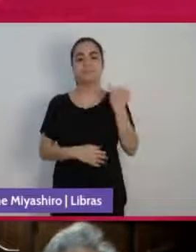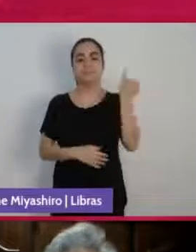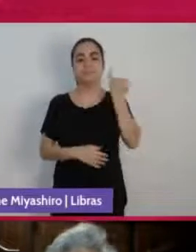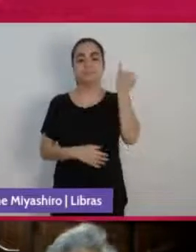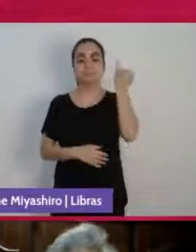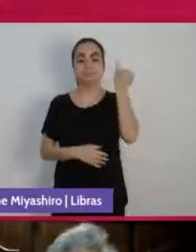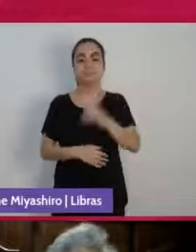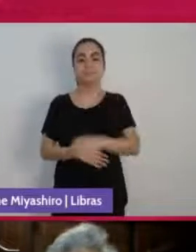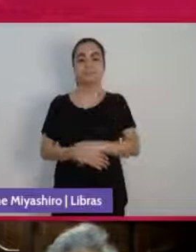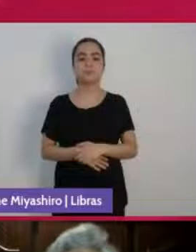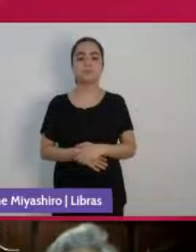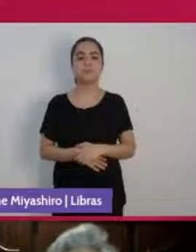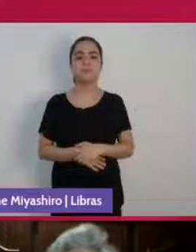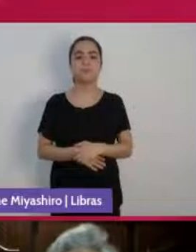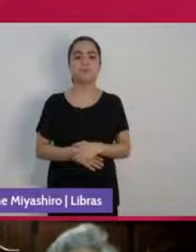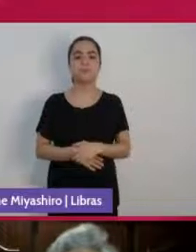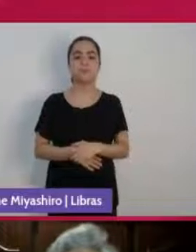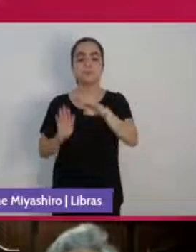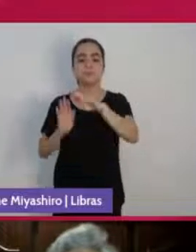aqui.